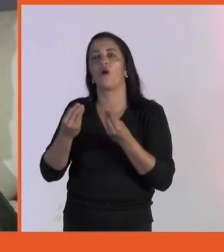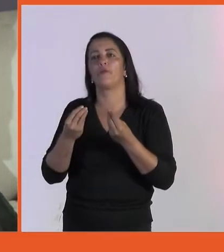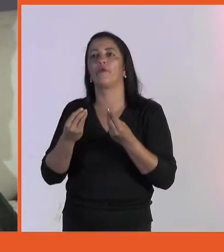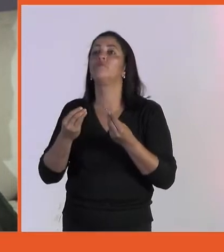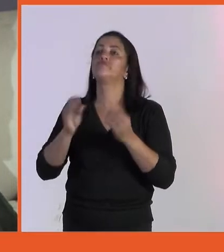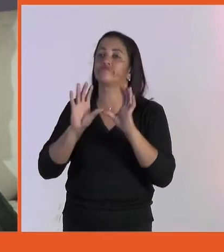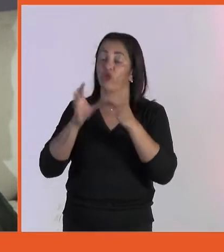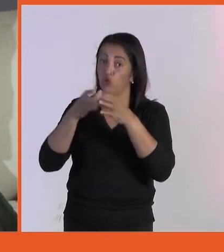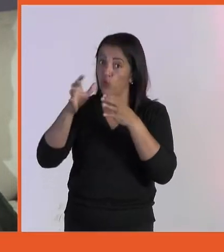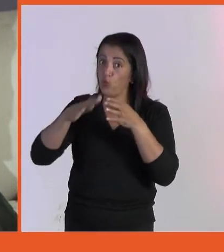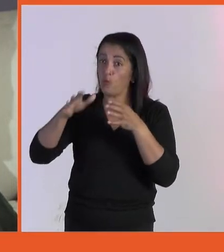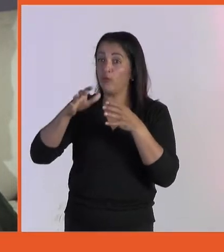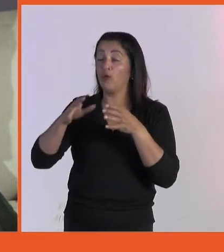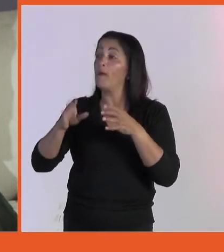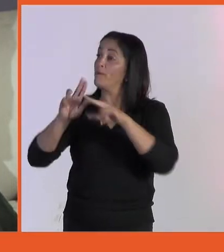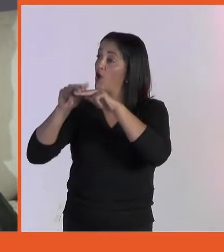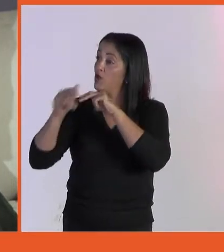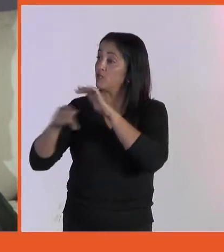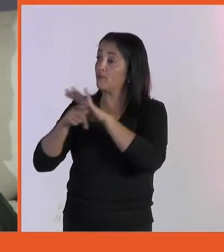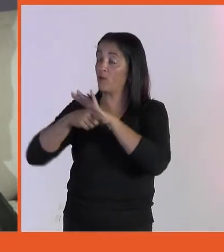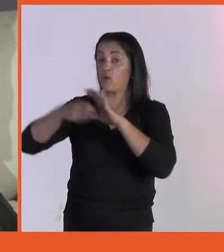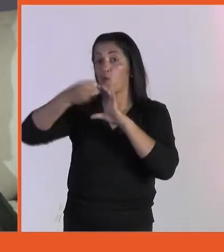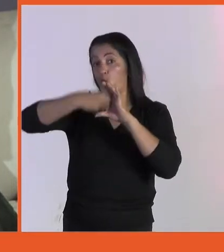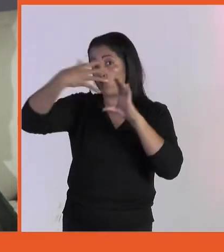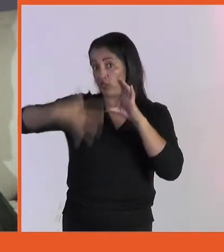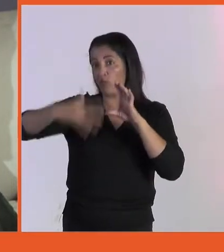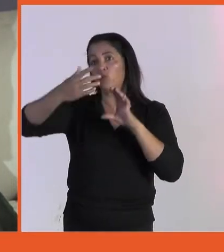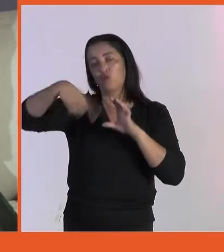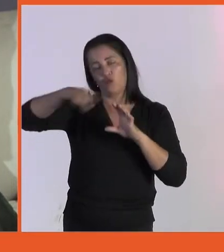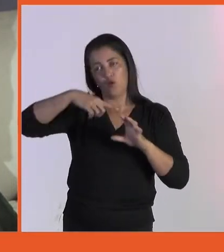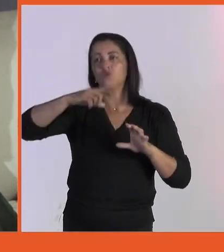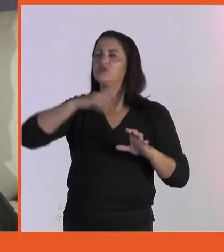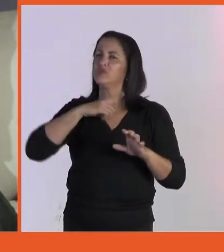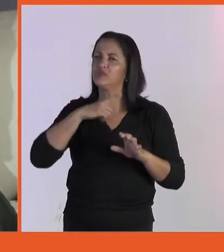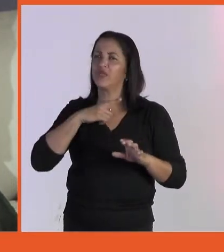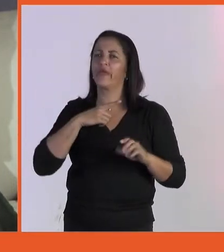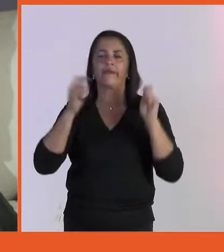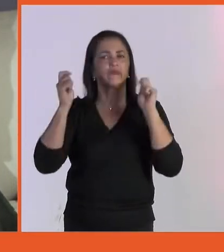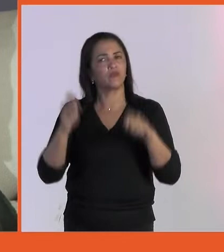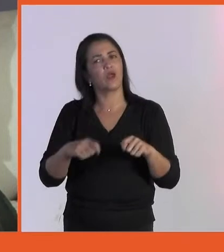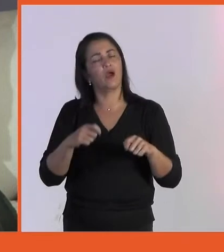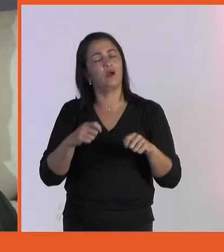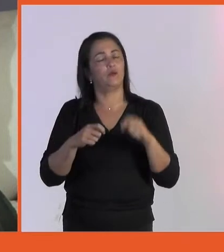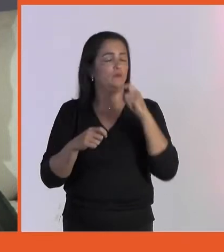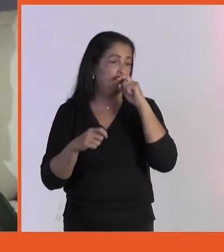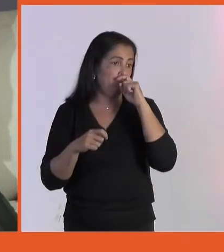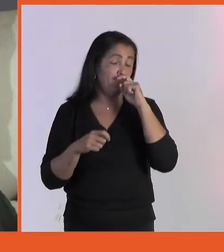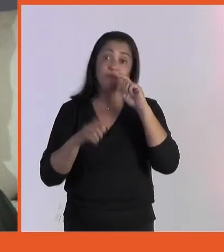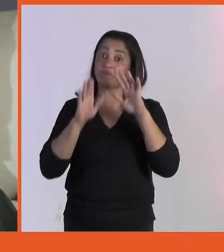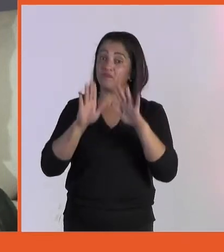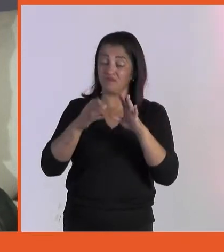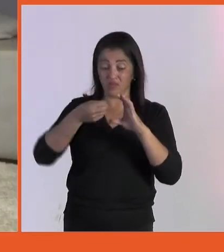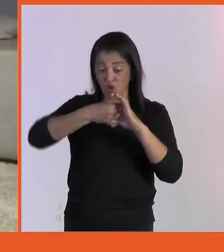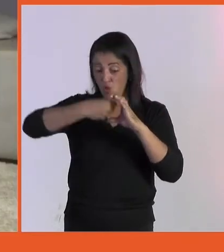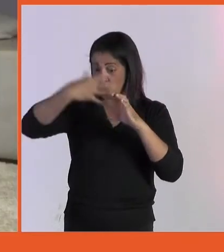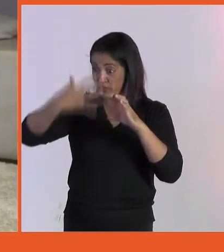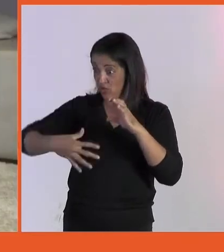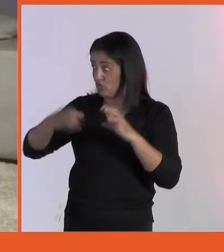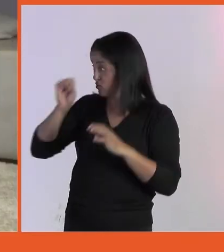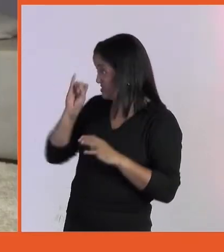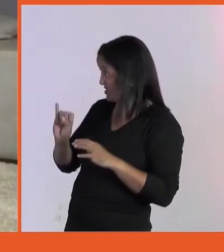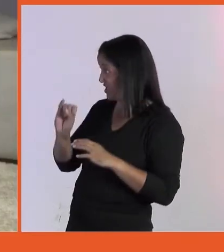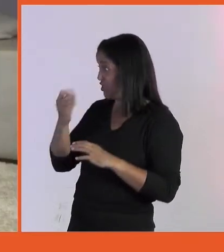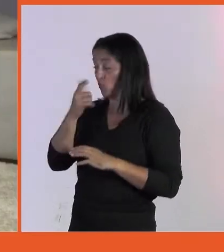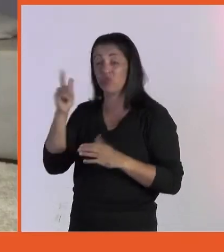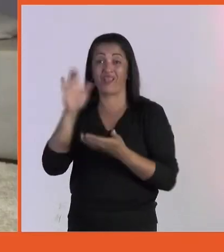tanto por conta de um conteúdo nosso que, pô... Como o Felipe falou mesmo, assim, quando a gente abriu a situação. É um conteúdo que, se não tiver nesse ano,